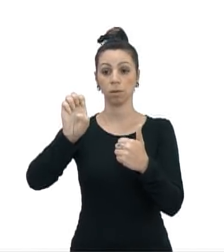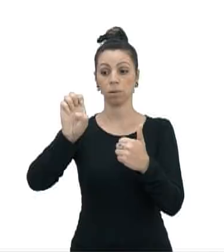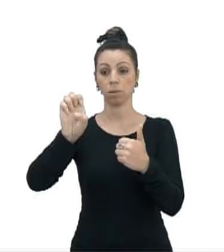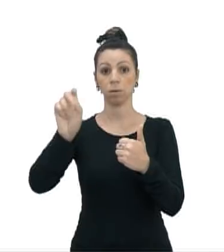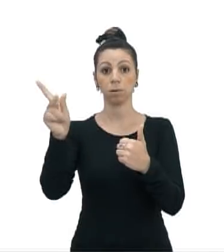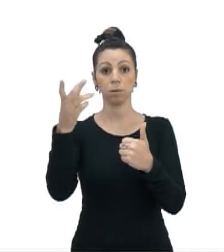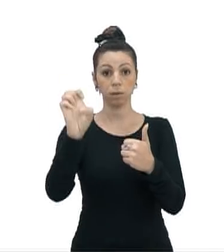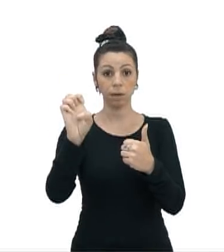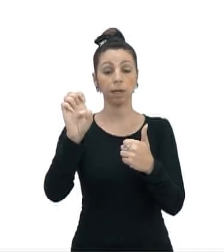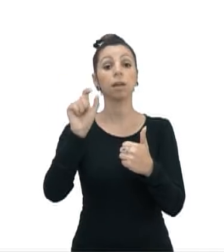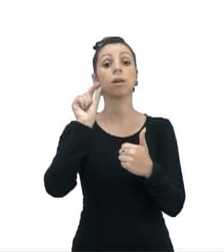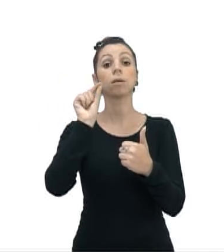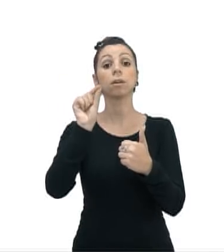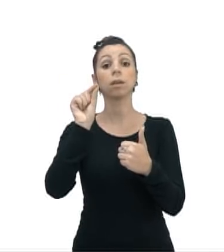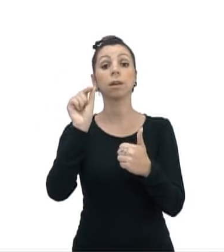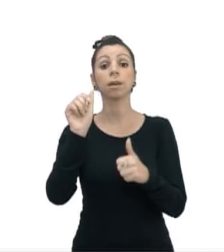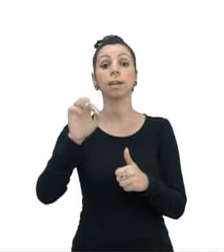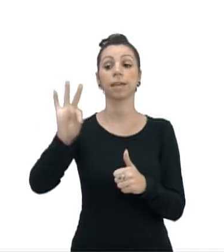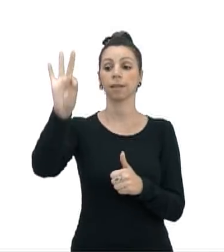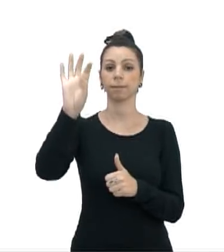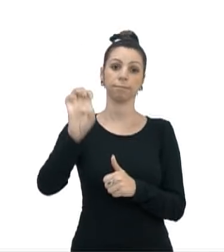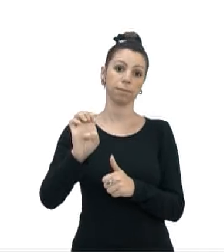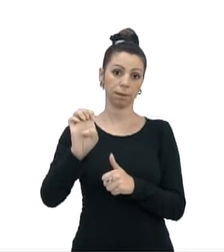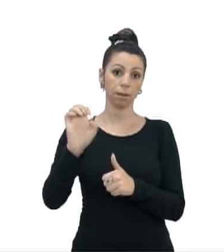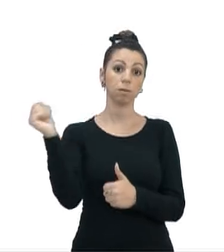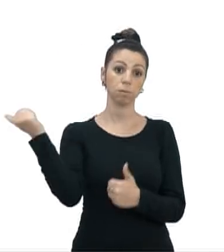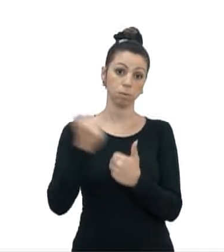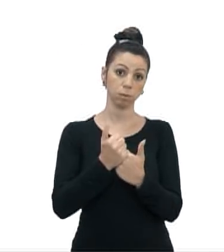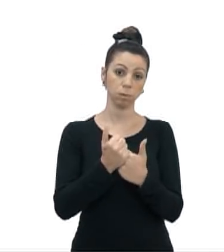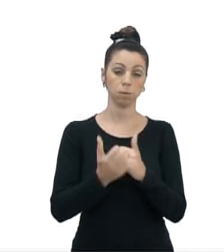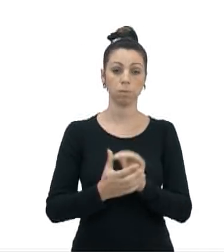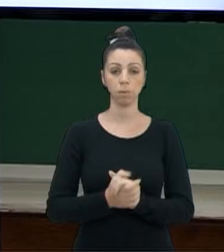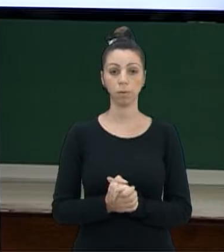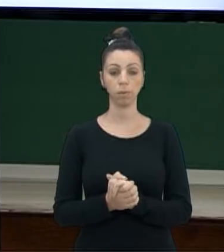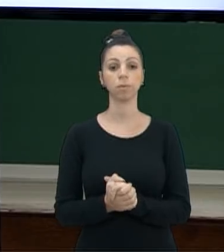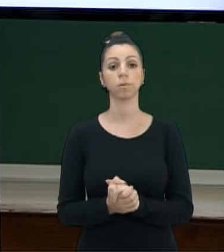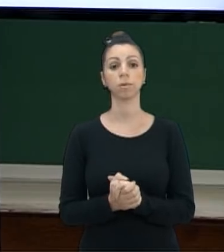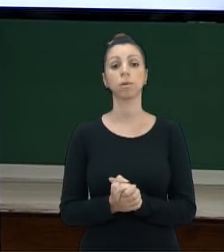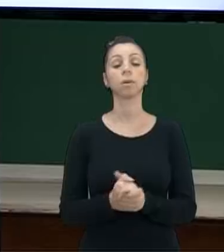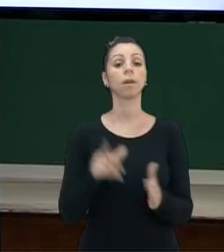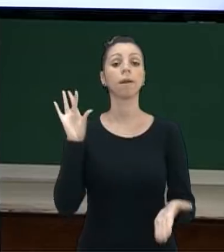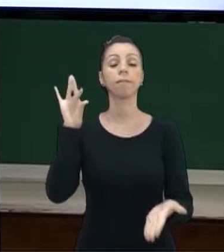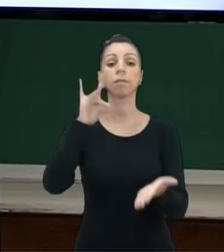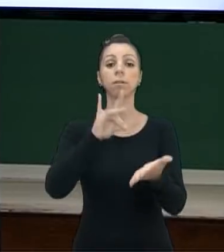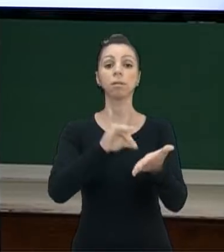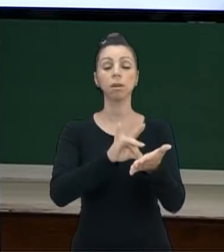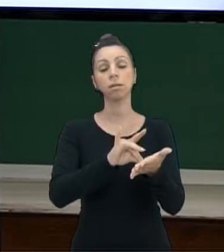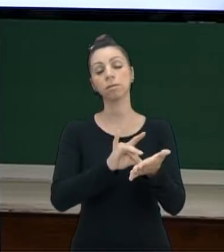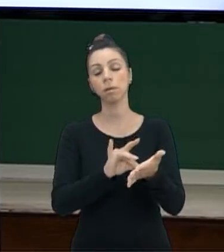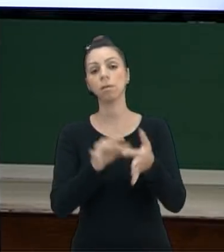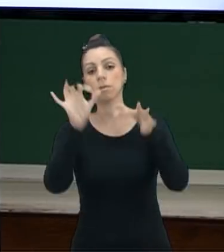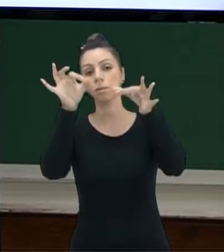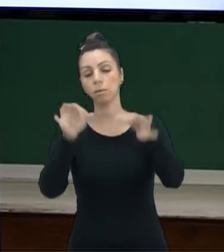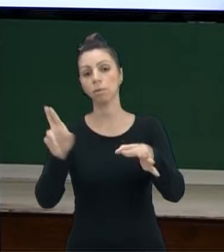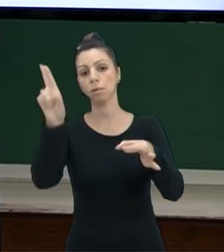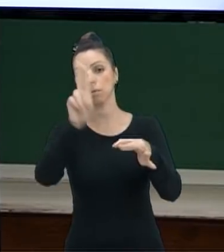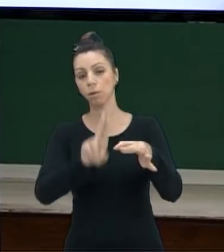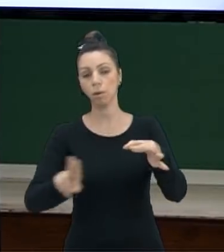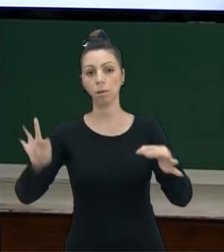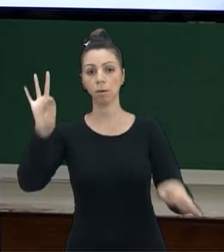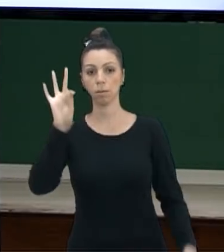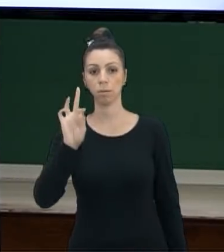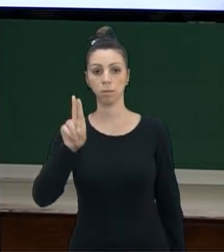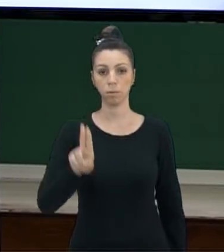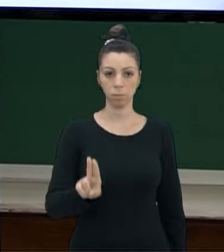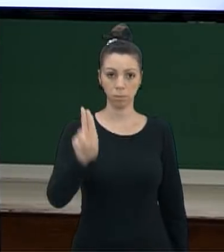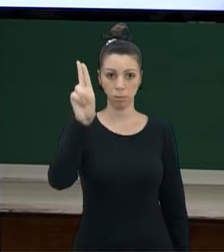desculpas por queria te pedir desculpas, que é, na verdade, a forma adequada com o uso do tu, a